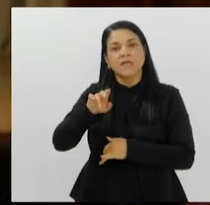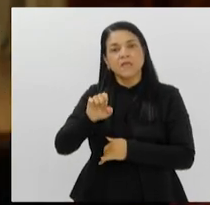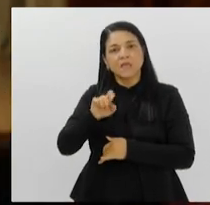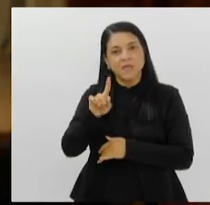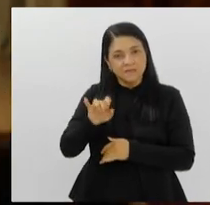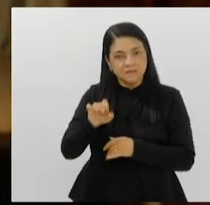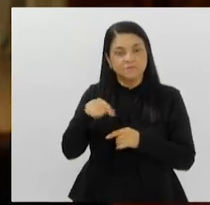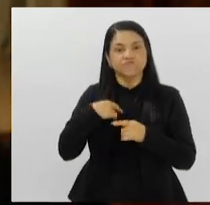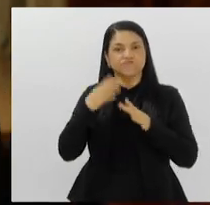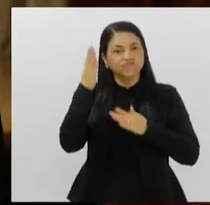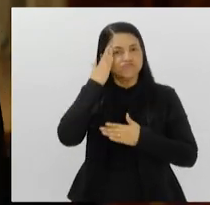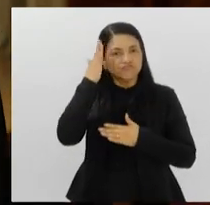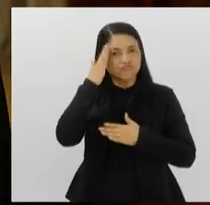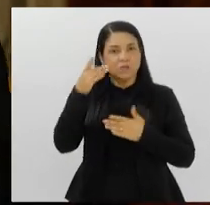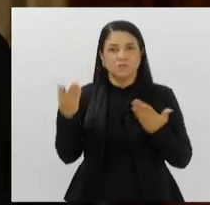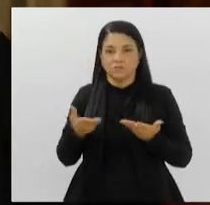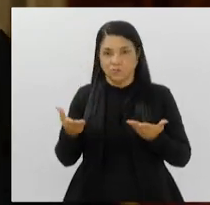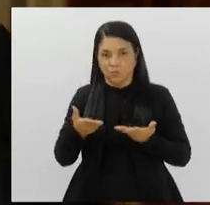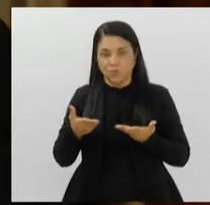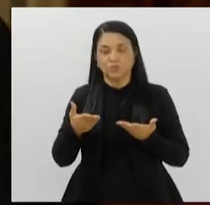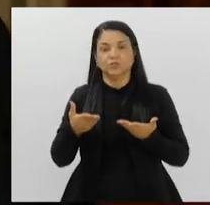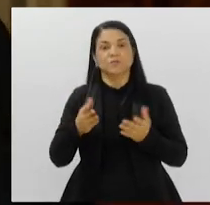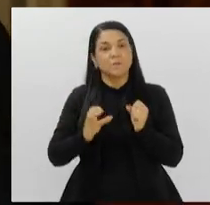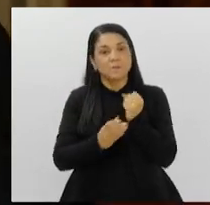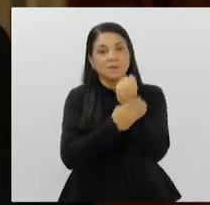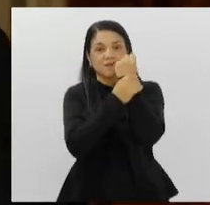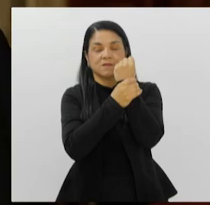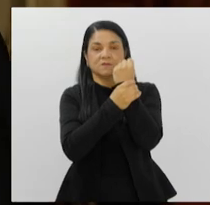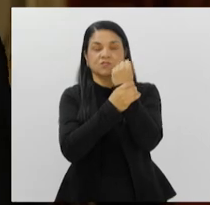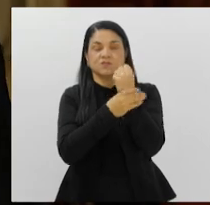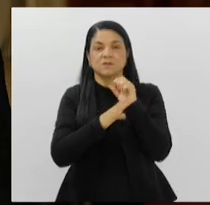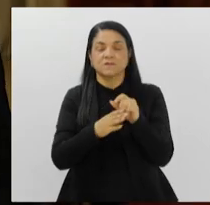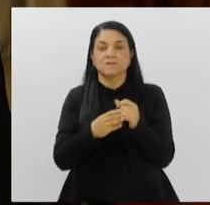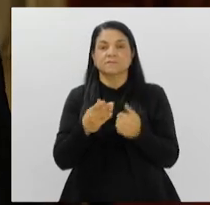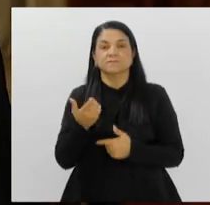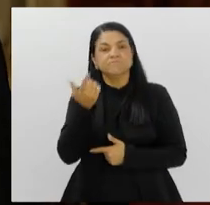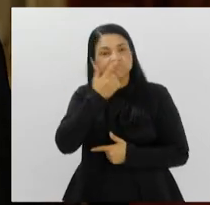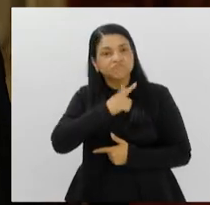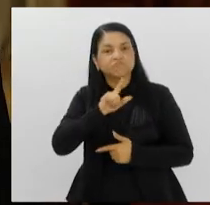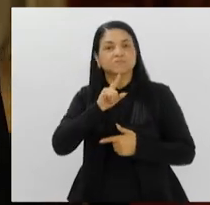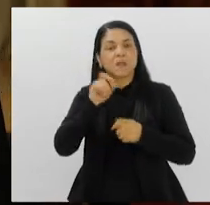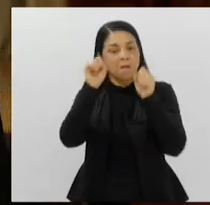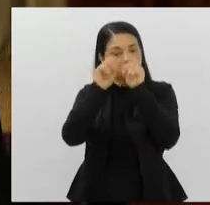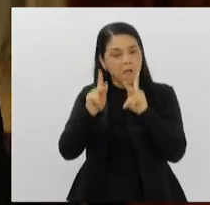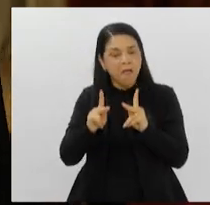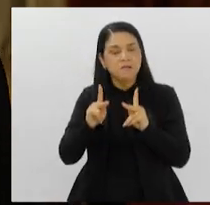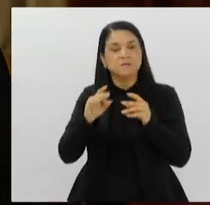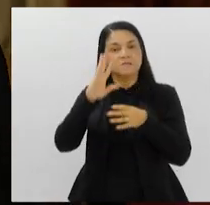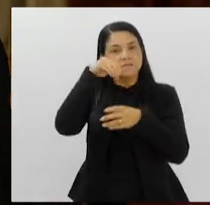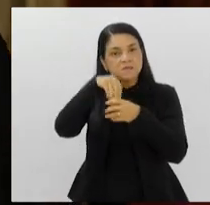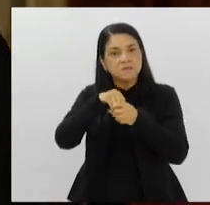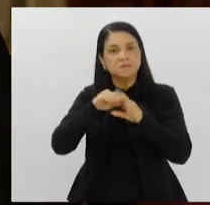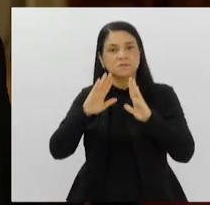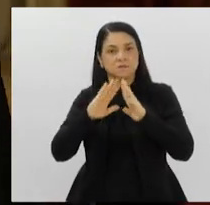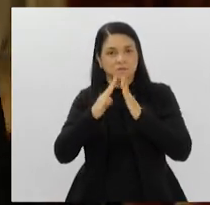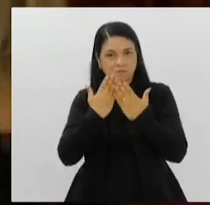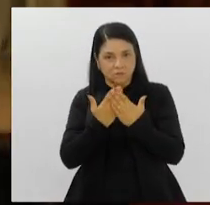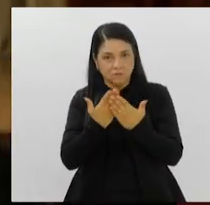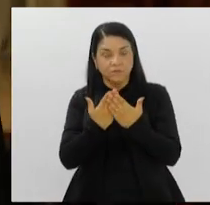estamos fazendo aqui para garantir essa segurança e essa paz nas nossas unidades escolares, mas